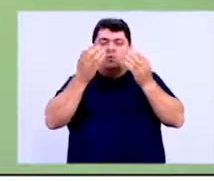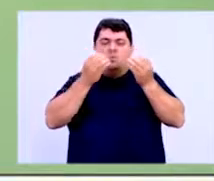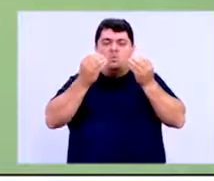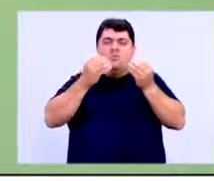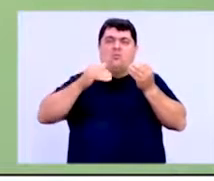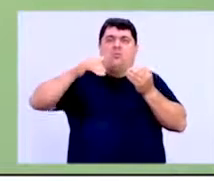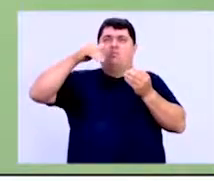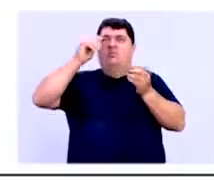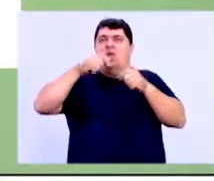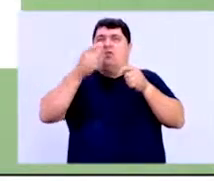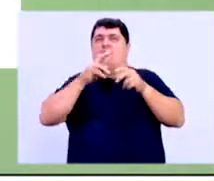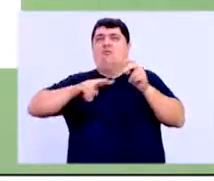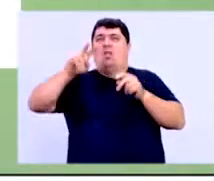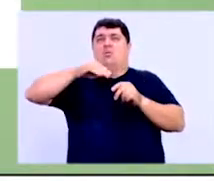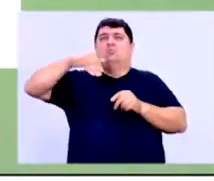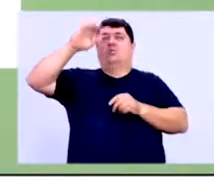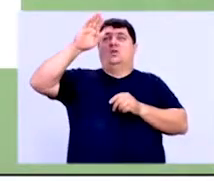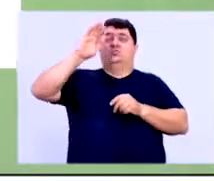do preço.